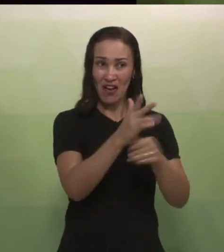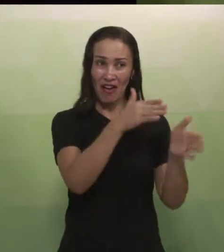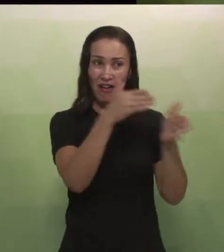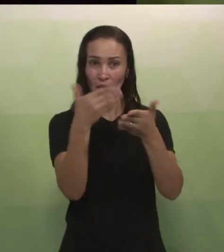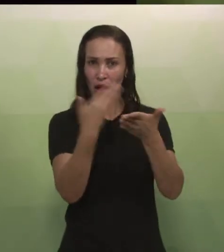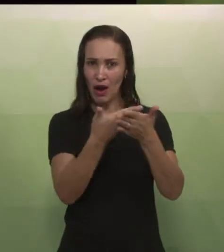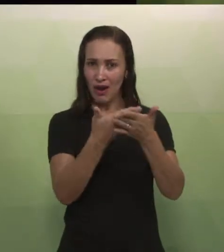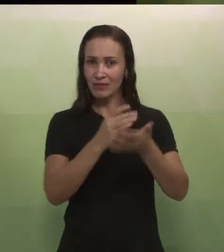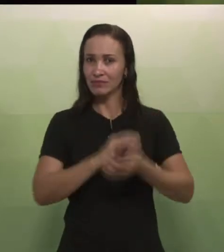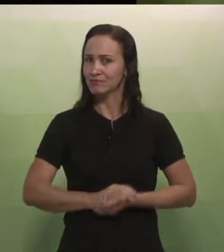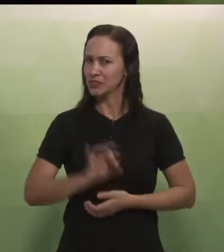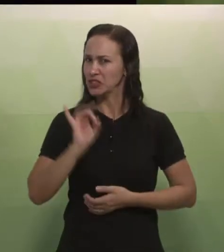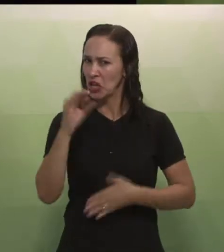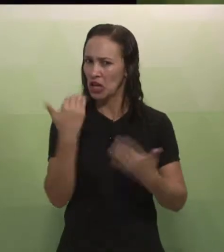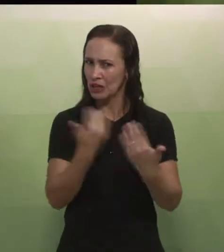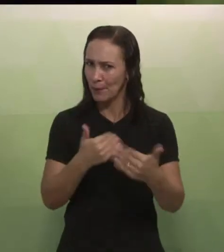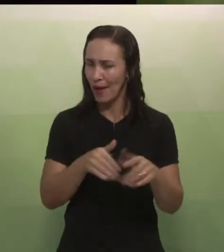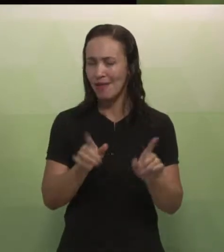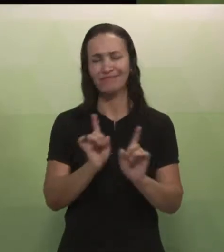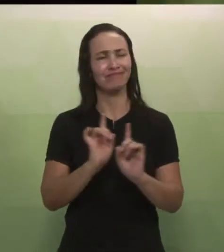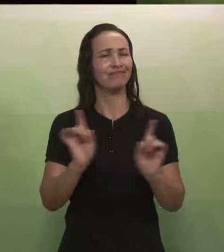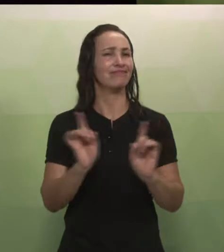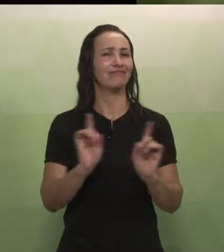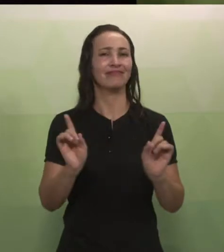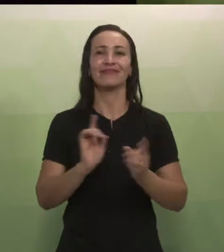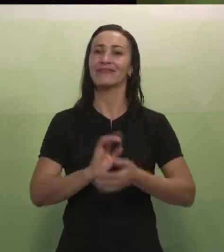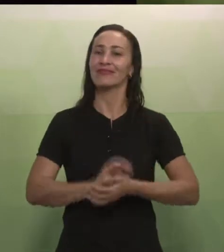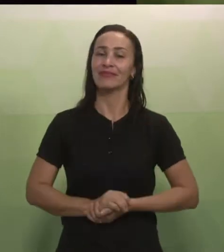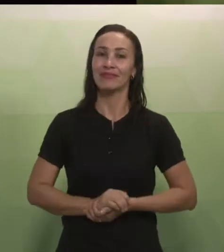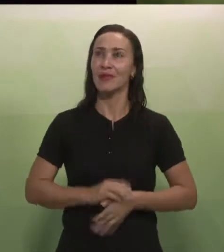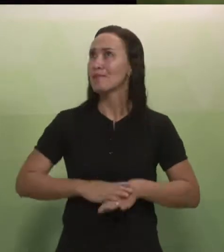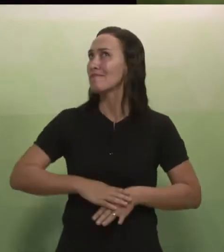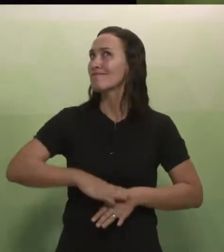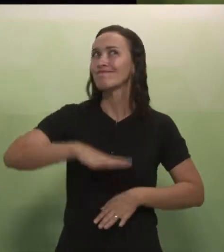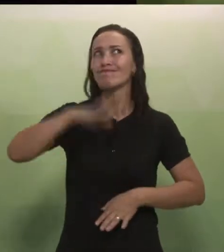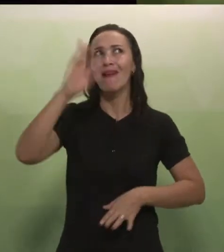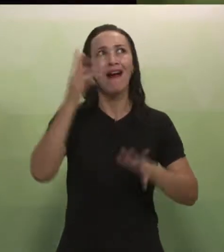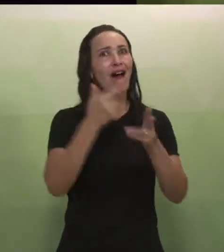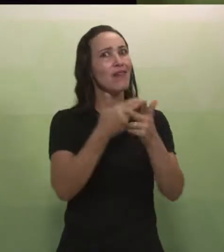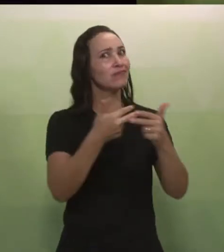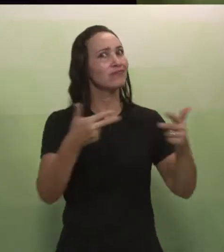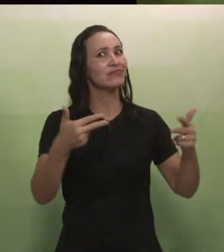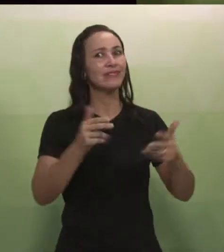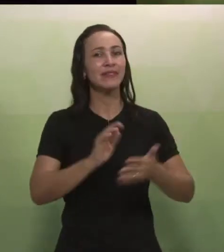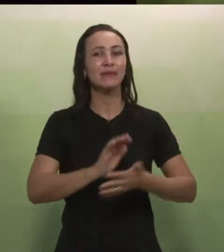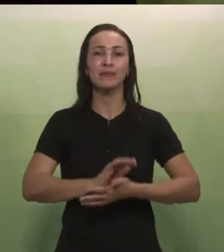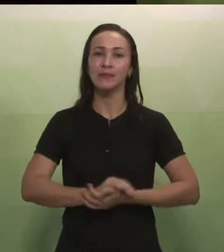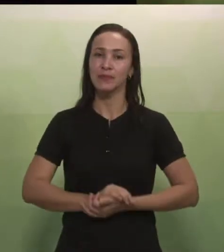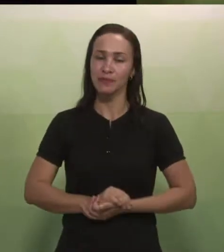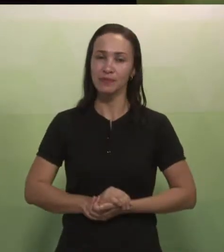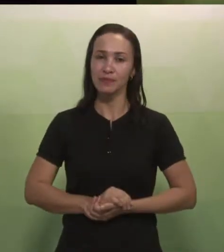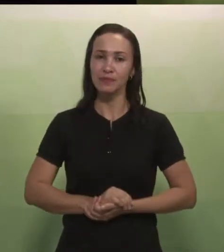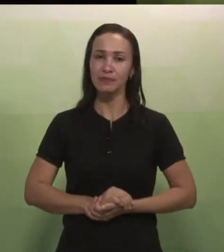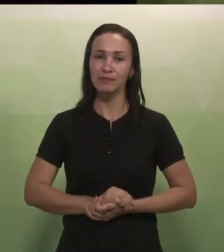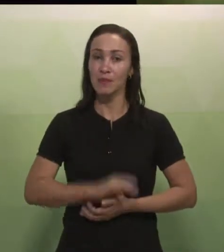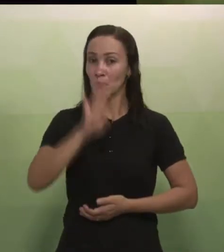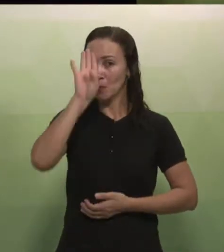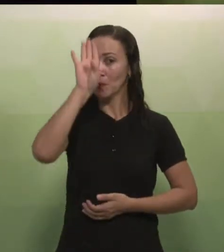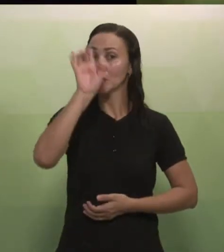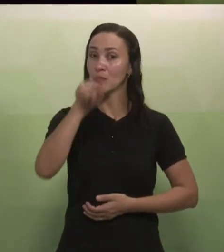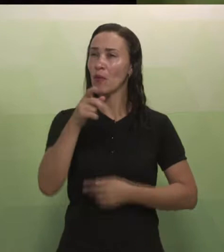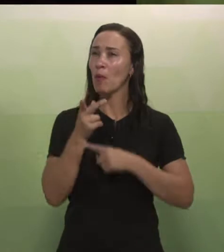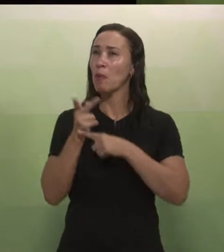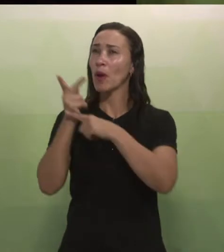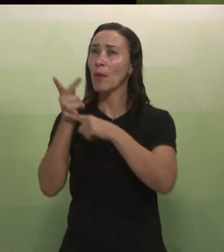por prova ou por trabalho, É muito mais do que isso. É pela busca